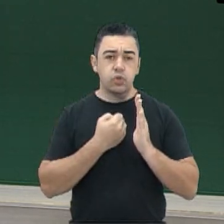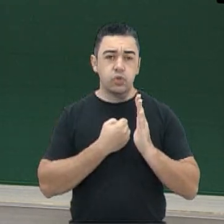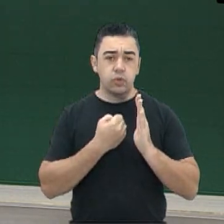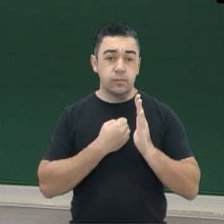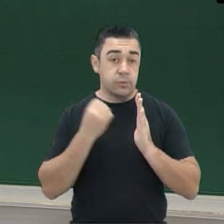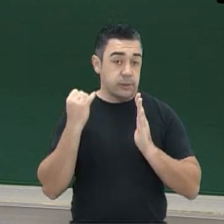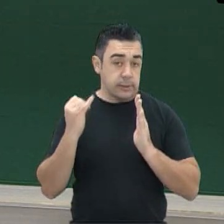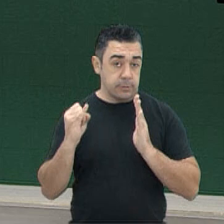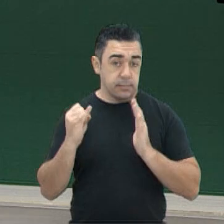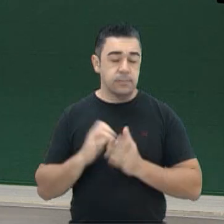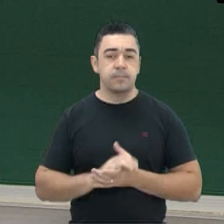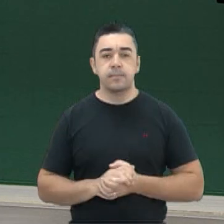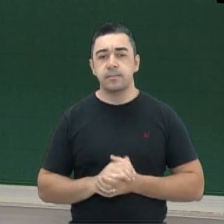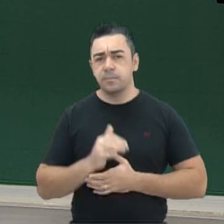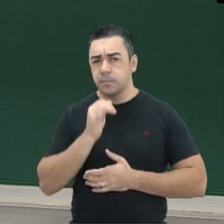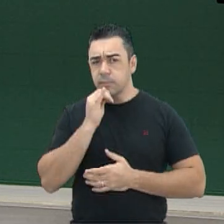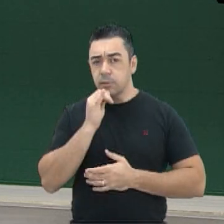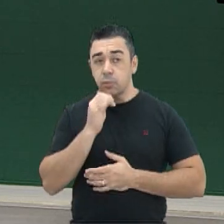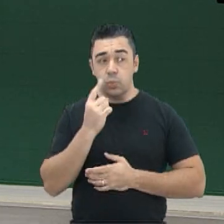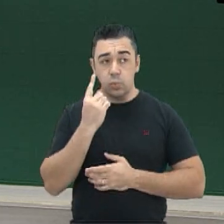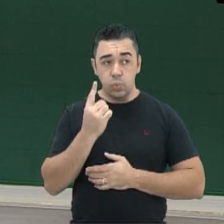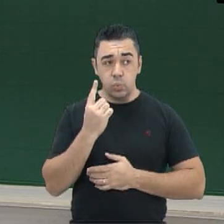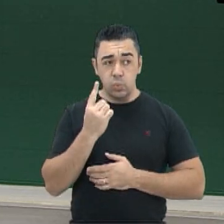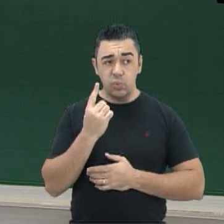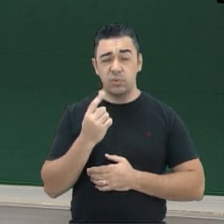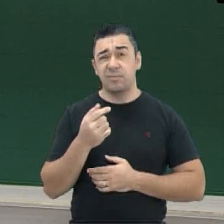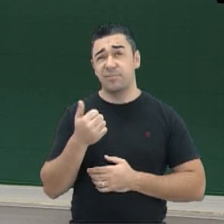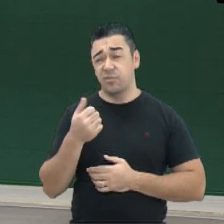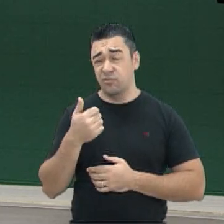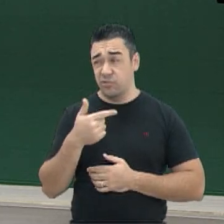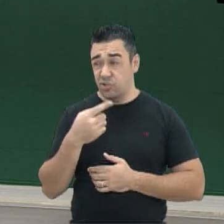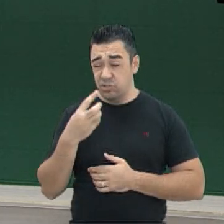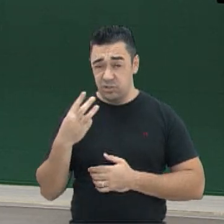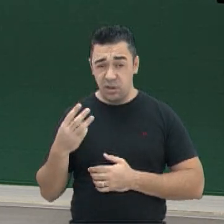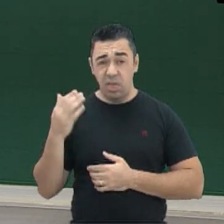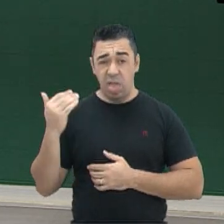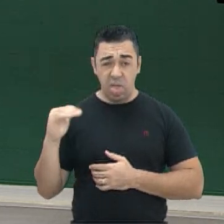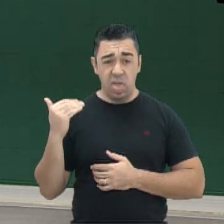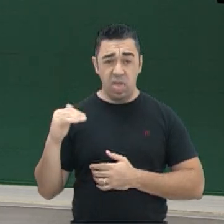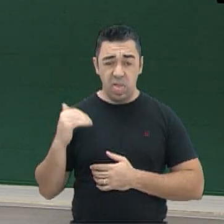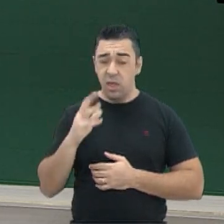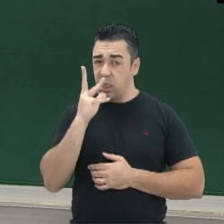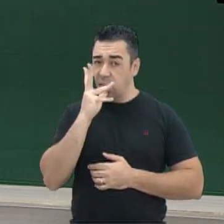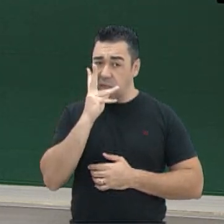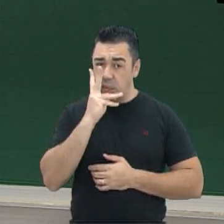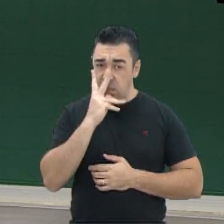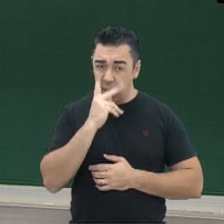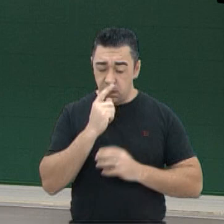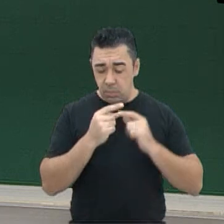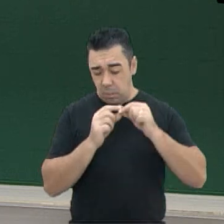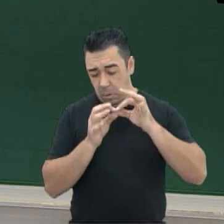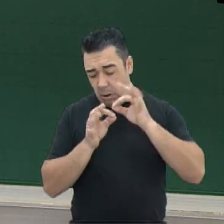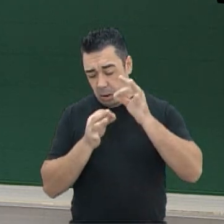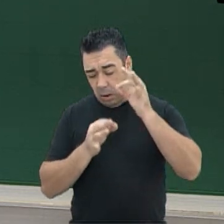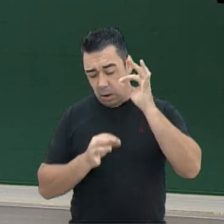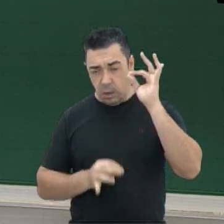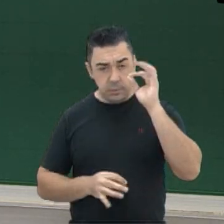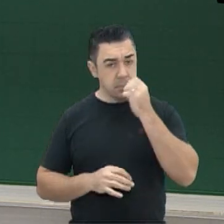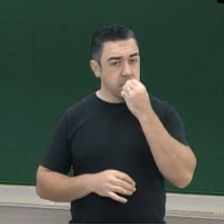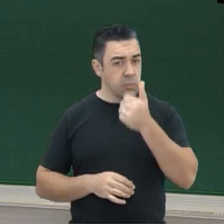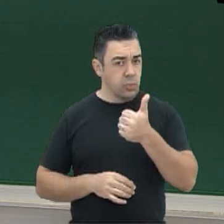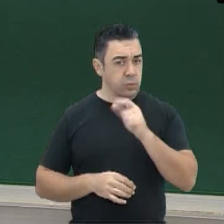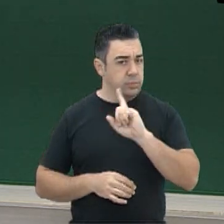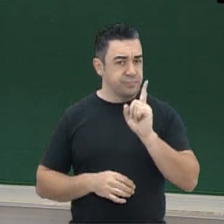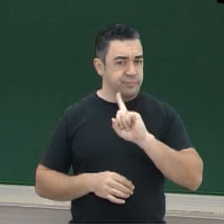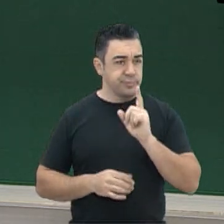que se eu for subtrair 1 de 1024, vai ficar 1023, menos 3, vai ficar muito longo a resolução. Aí não vale a pena, né? A